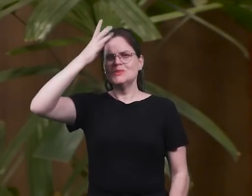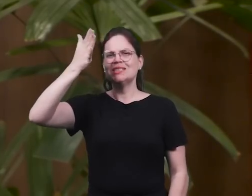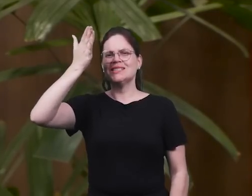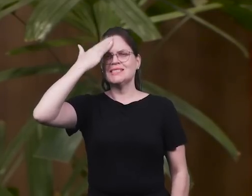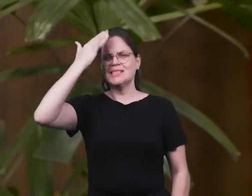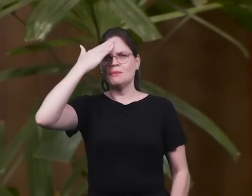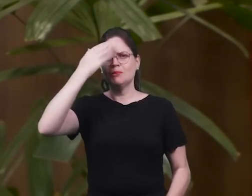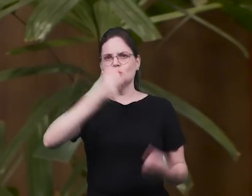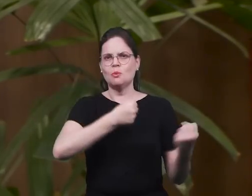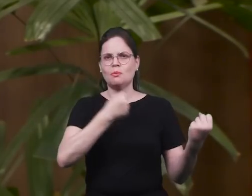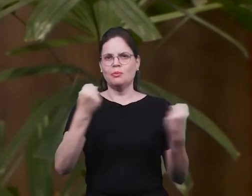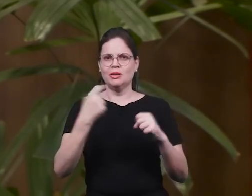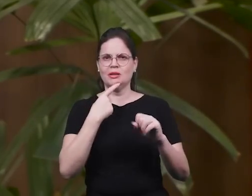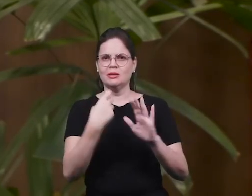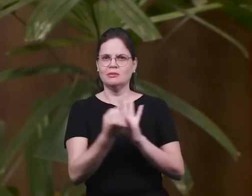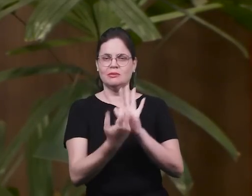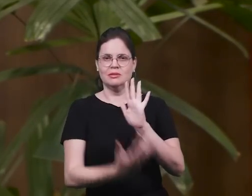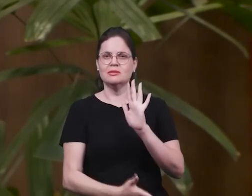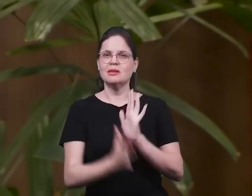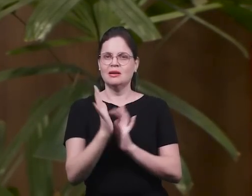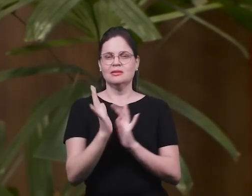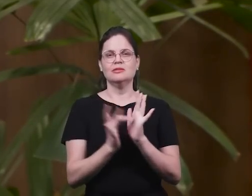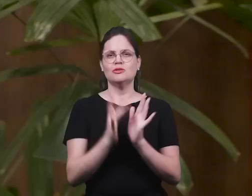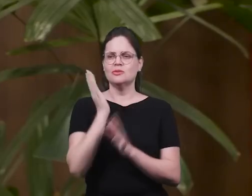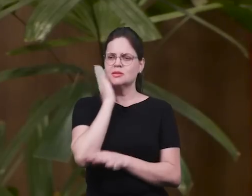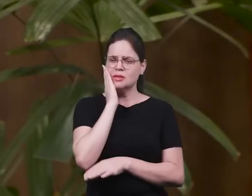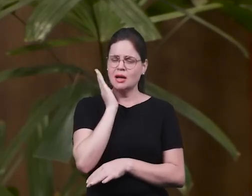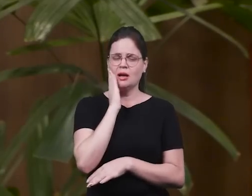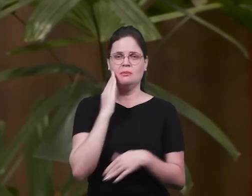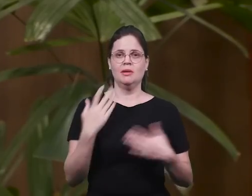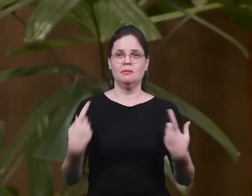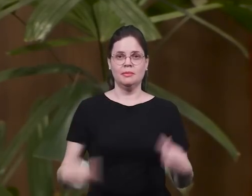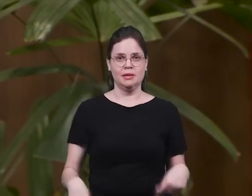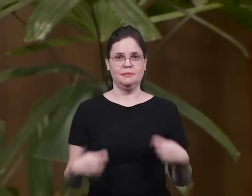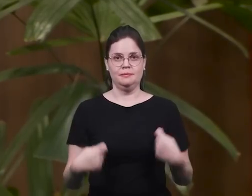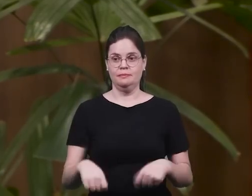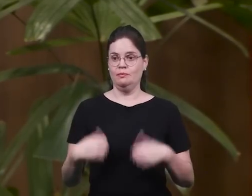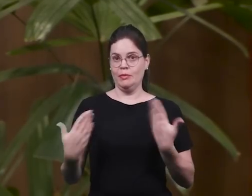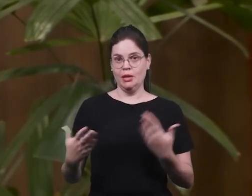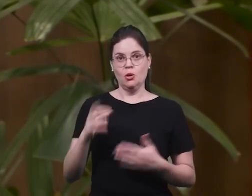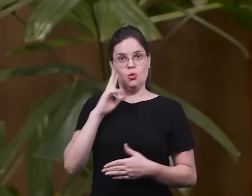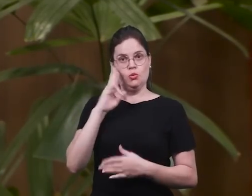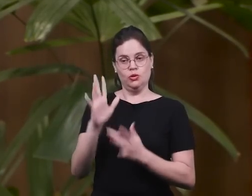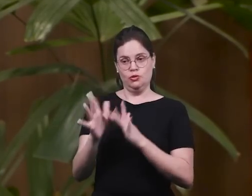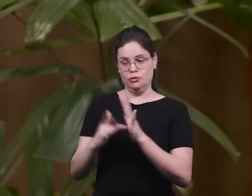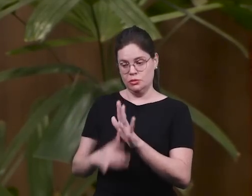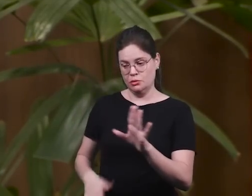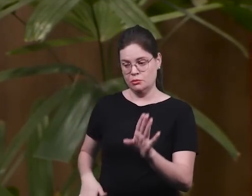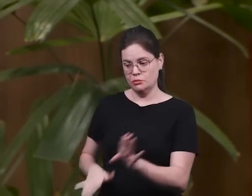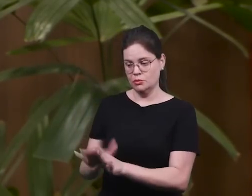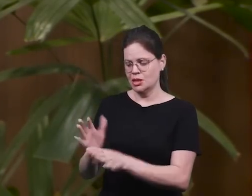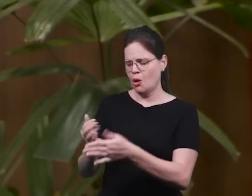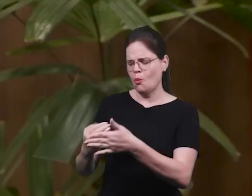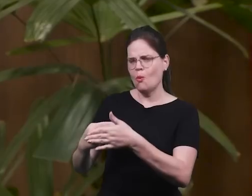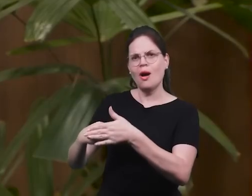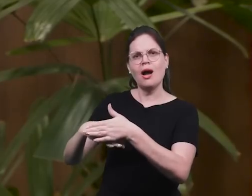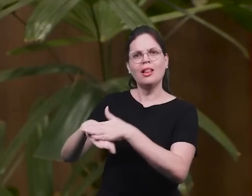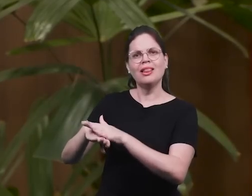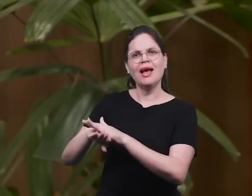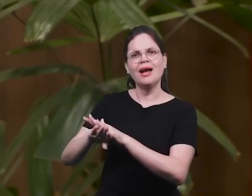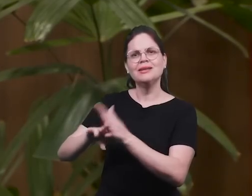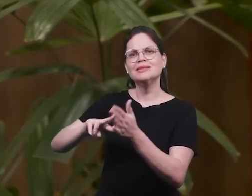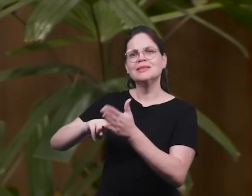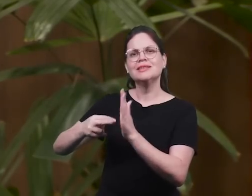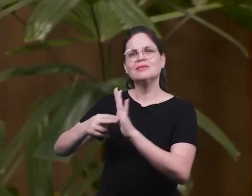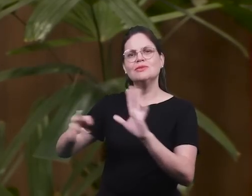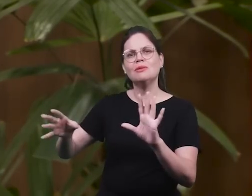clamor, o poder do sangue de Jesus. Então, quando esse conselho de guardar está ligado, por quê?